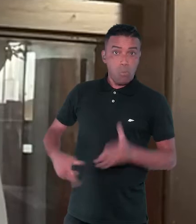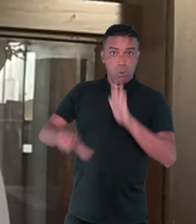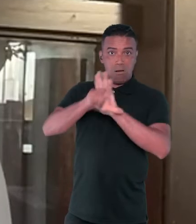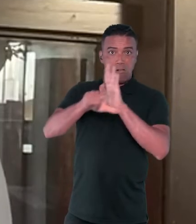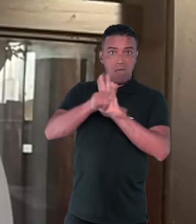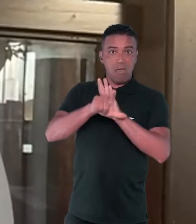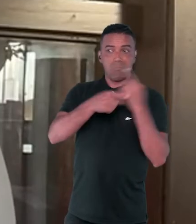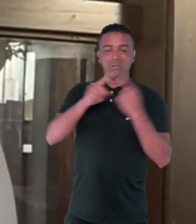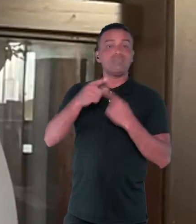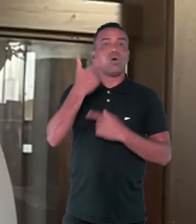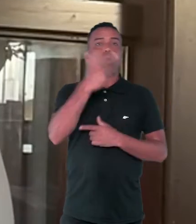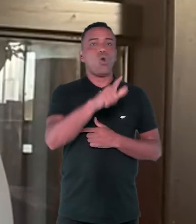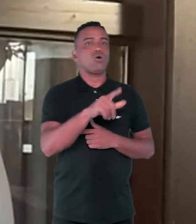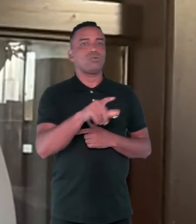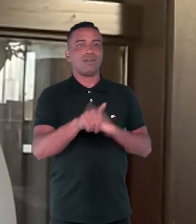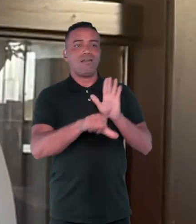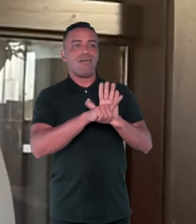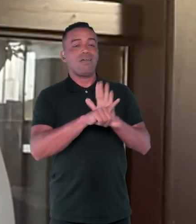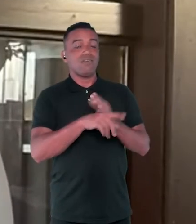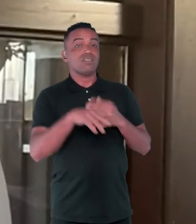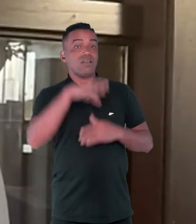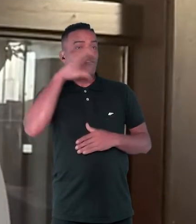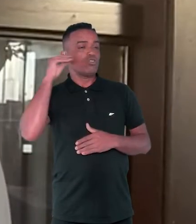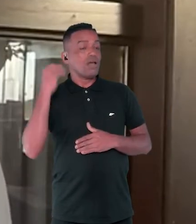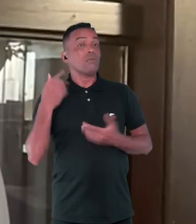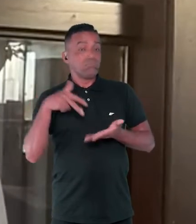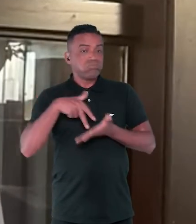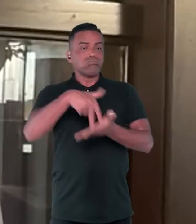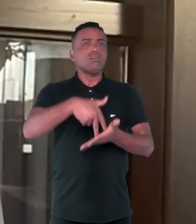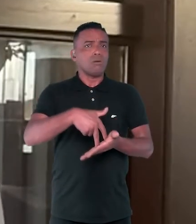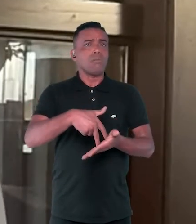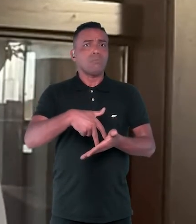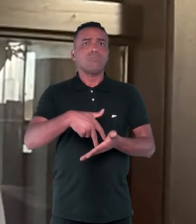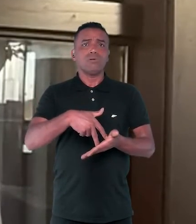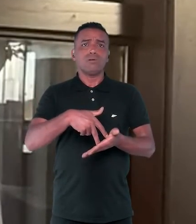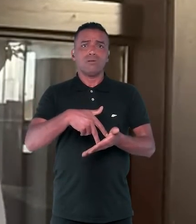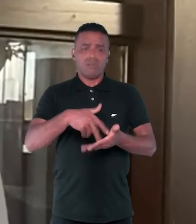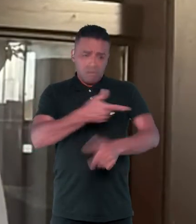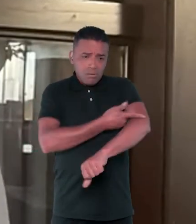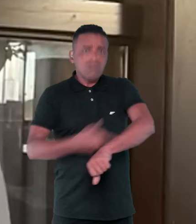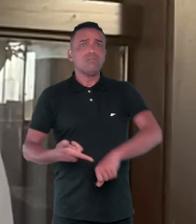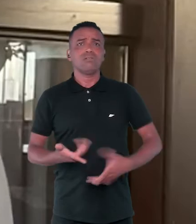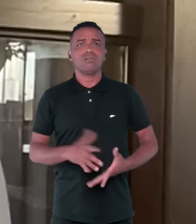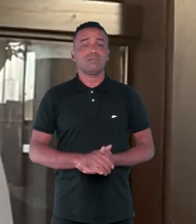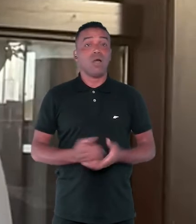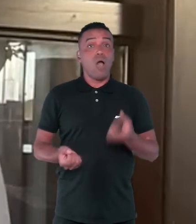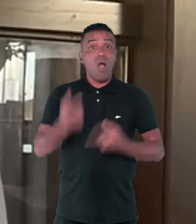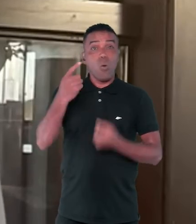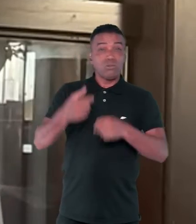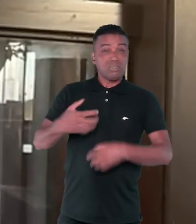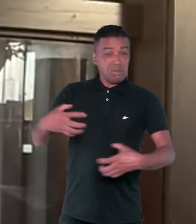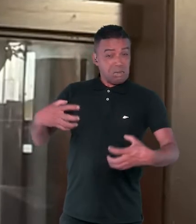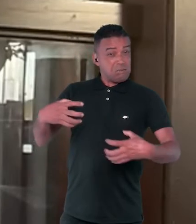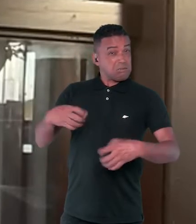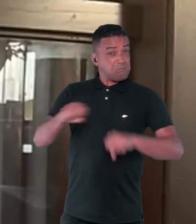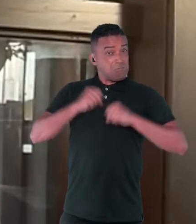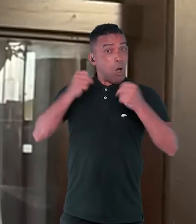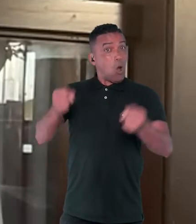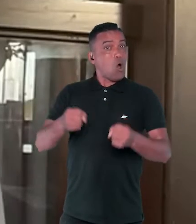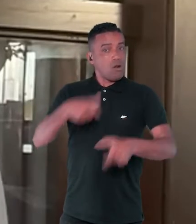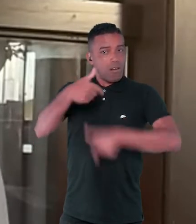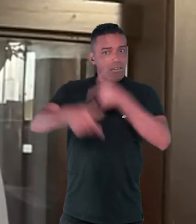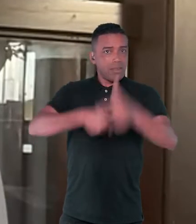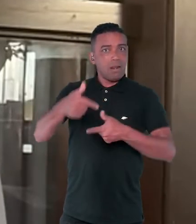tal. Devia ter outra, falando assim, servidor público, você está aqui, paga o dinheiro, trata o cara direito. Tem alguns que têm tanta raiva do que fazem, e de vez em quando